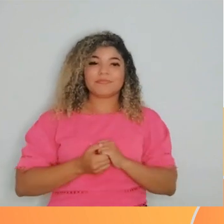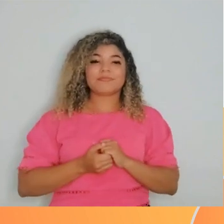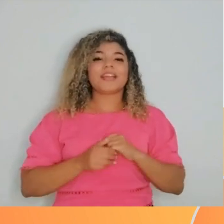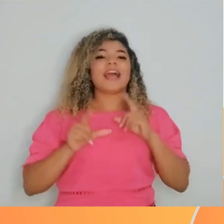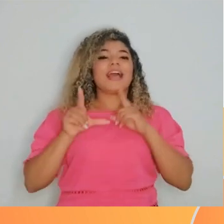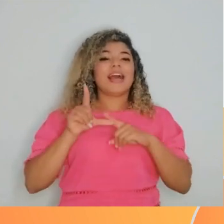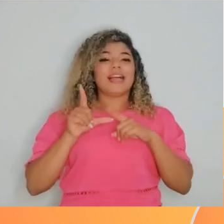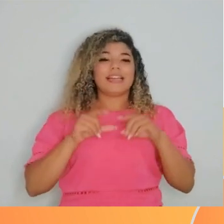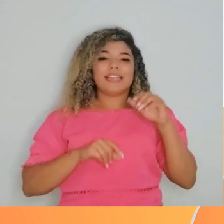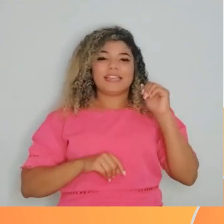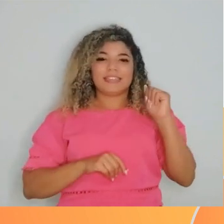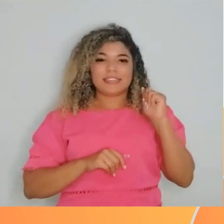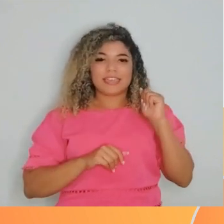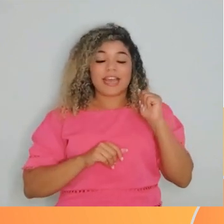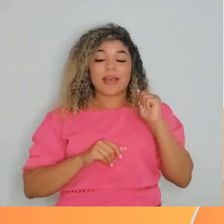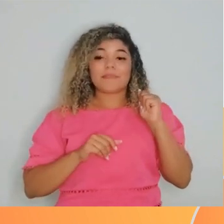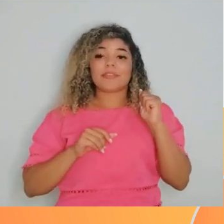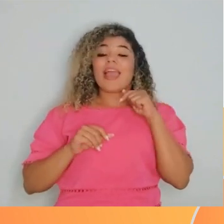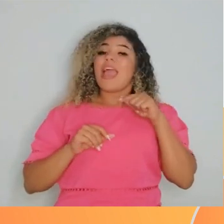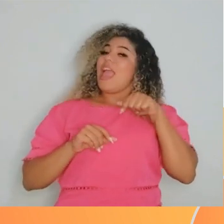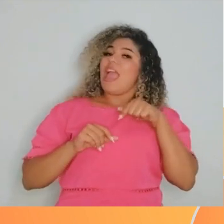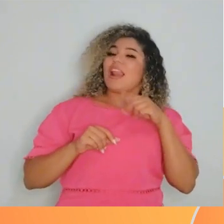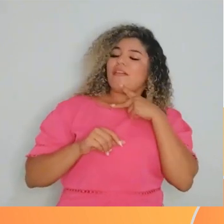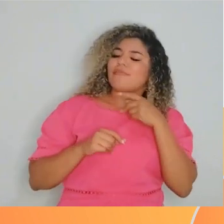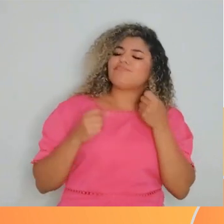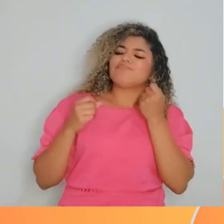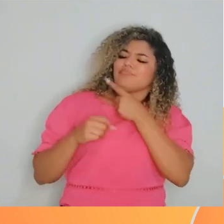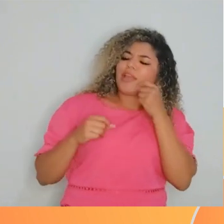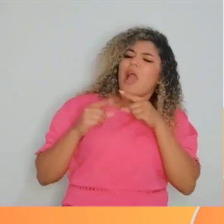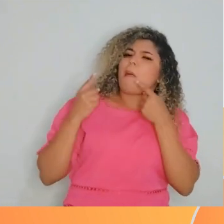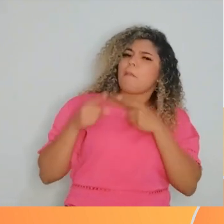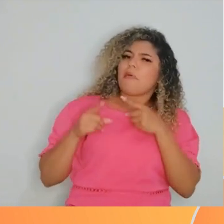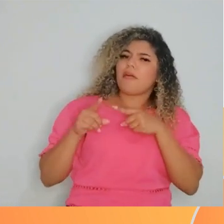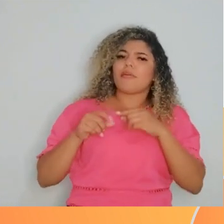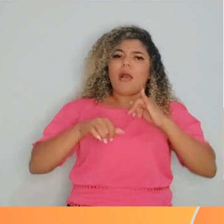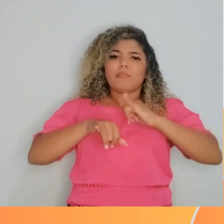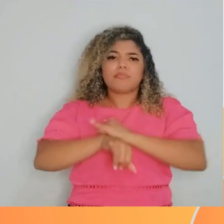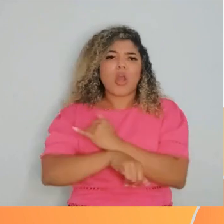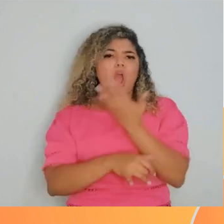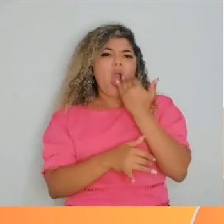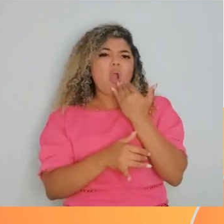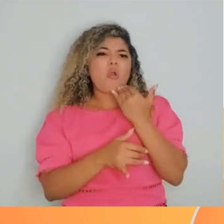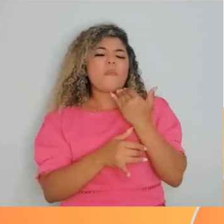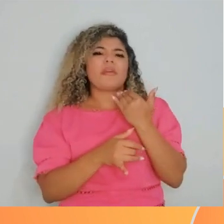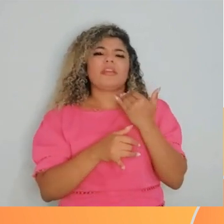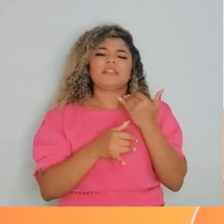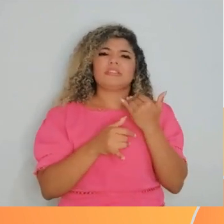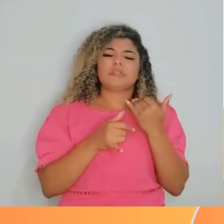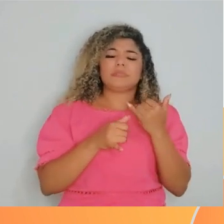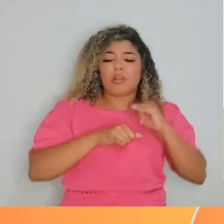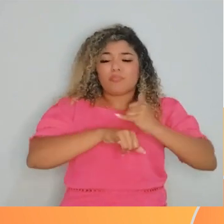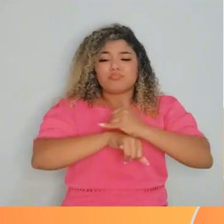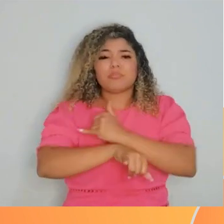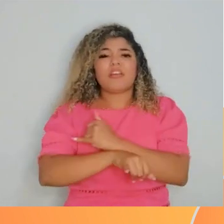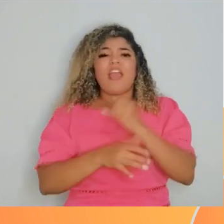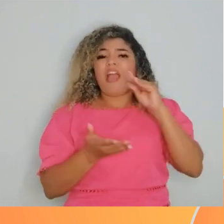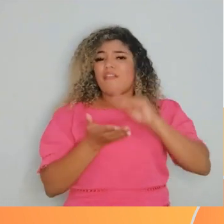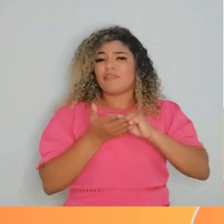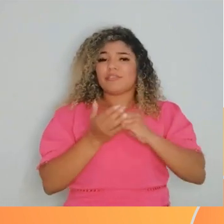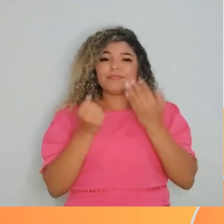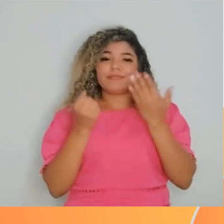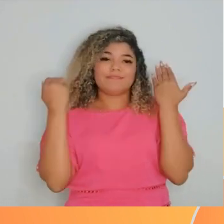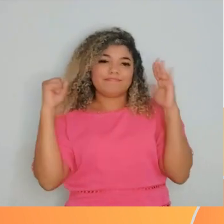correta? Letra A charge, ironiza a obesidade, causada pelo excesso de comidas calóricas e a falta de